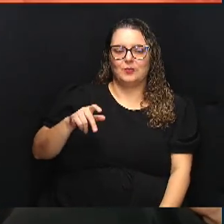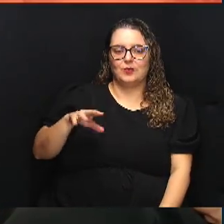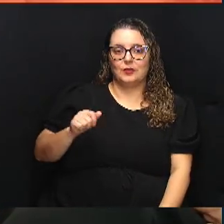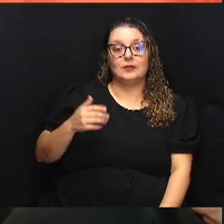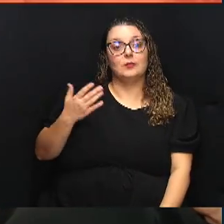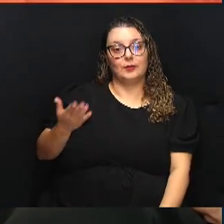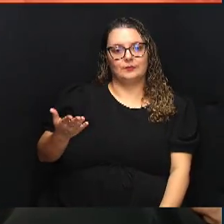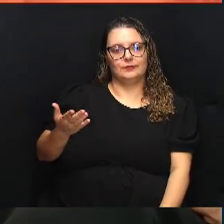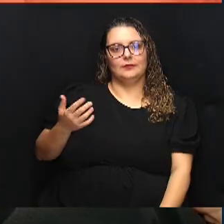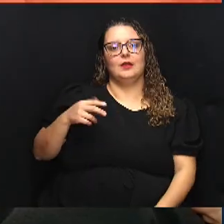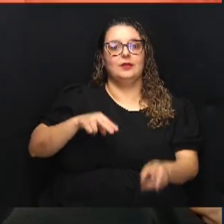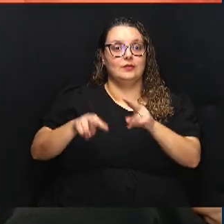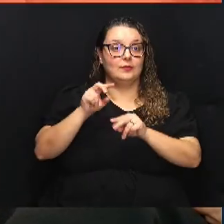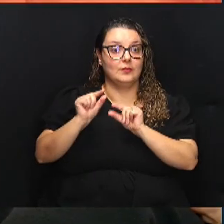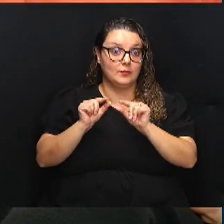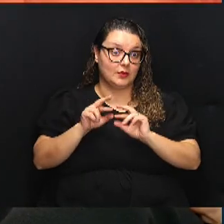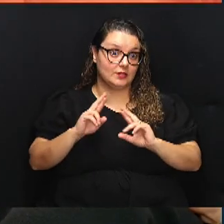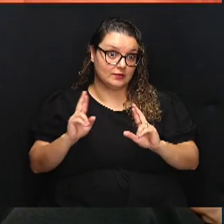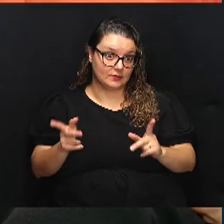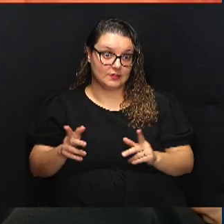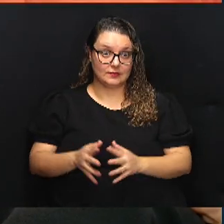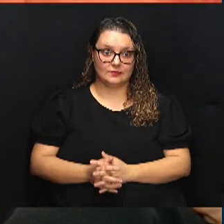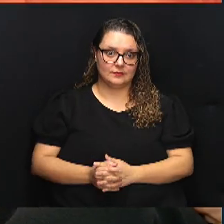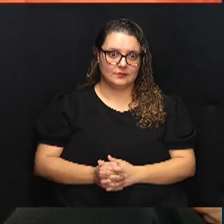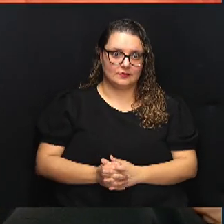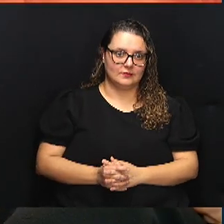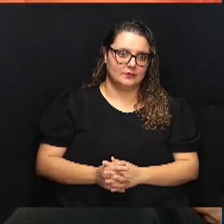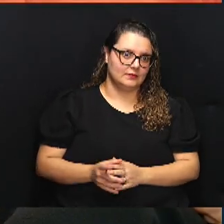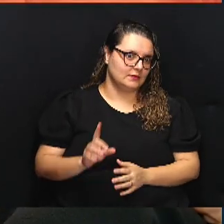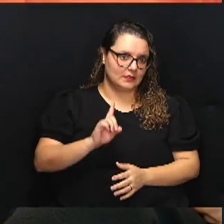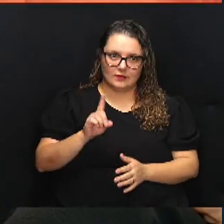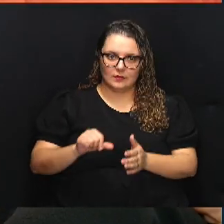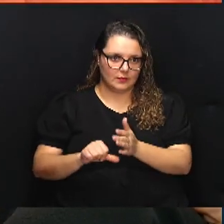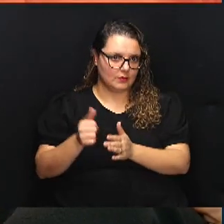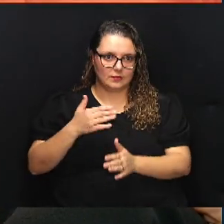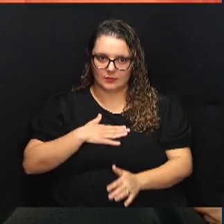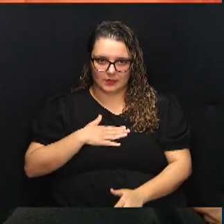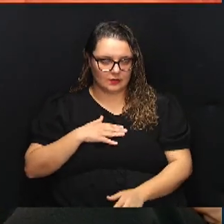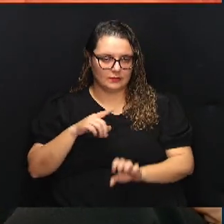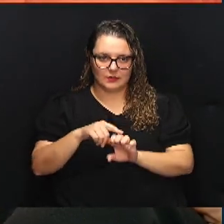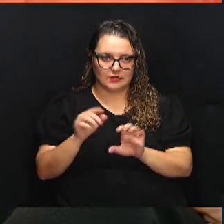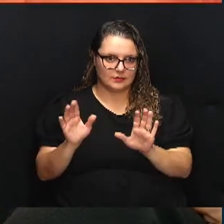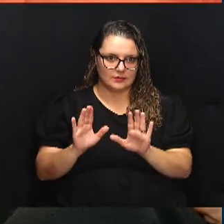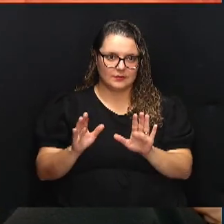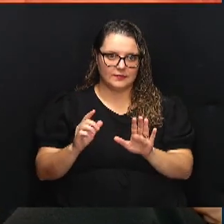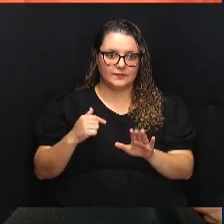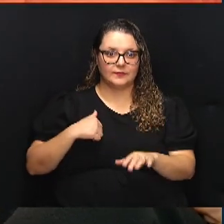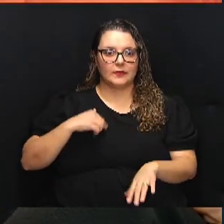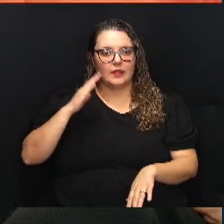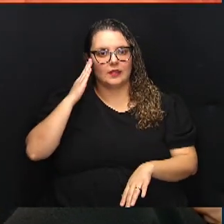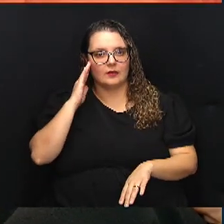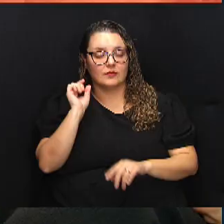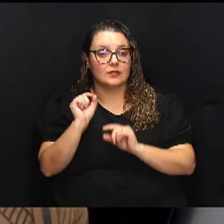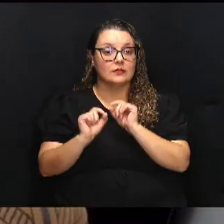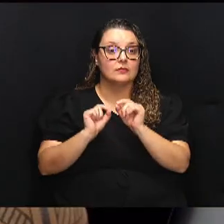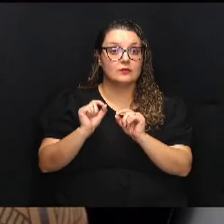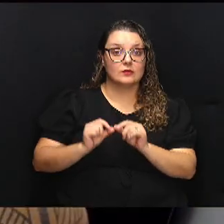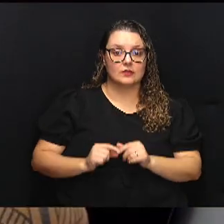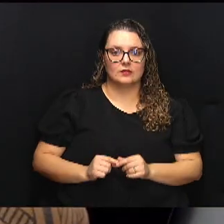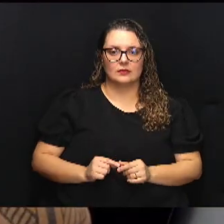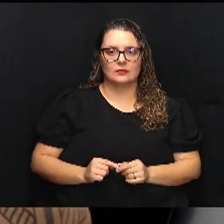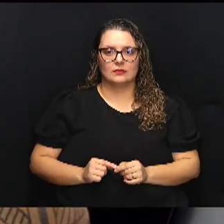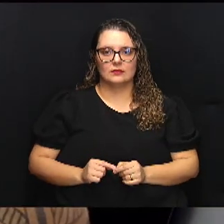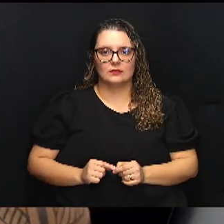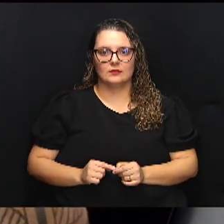seguinte, eu tenho uma visão um pouquinho diferente. Não é meu primeiro empreendimento e eu fui entendendo que